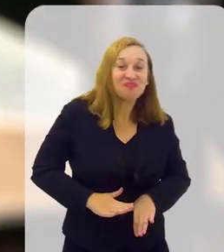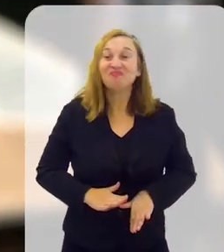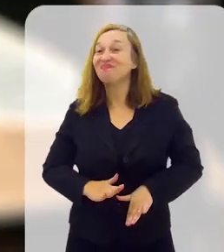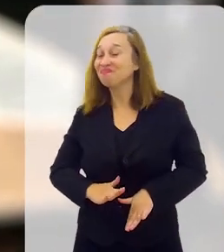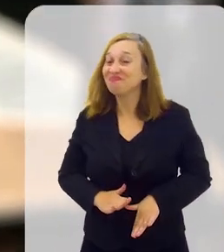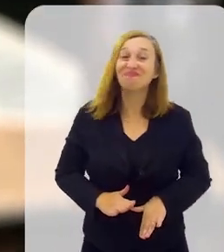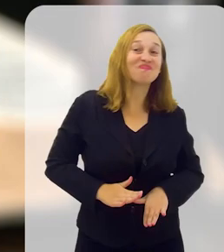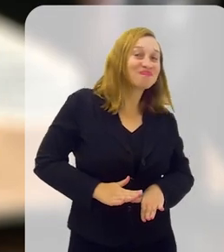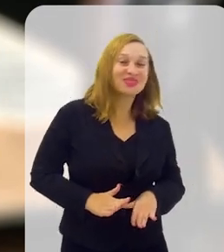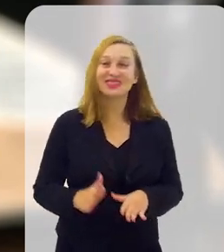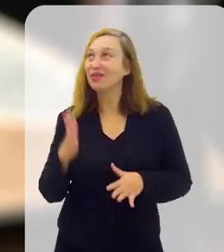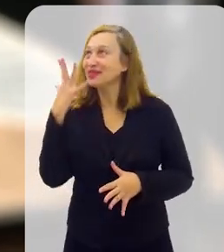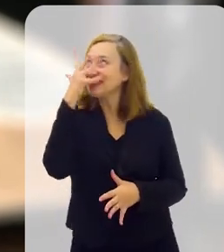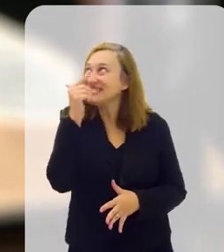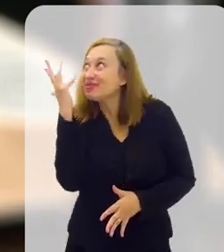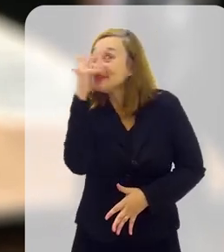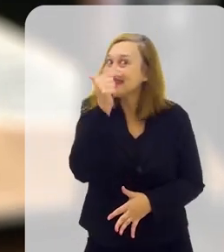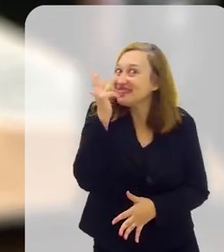alívio,